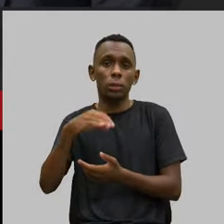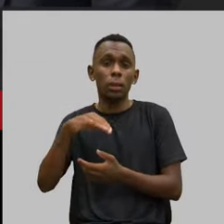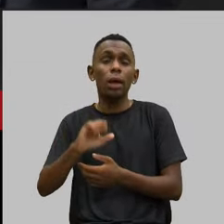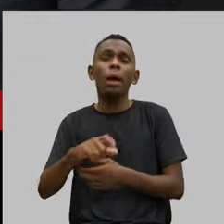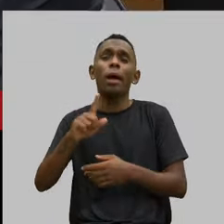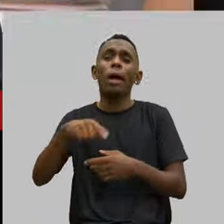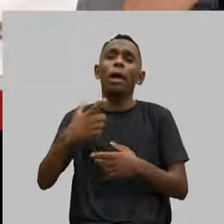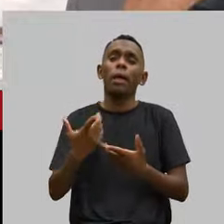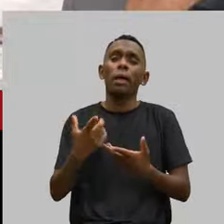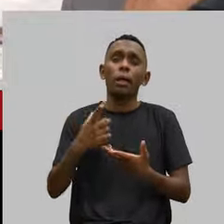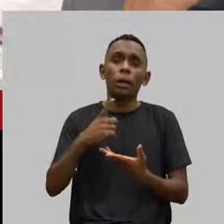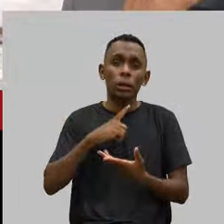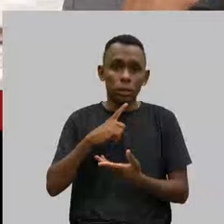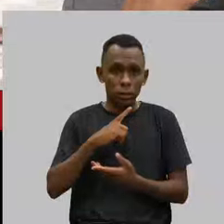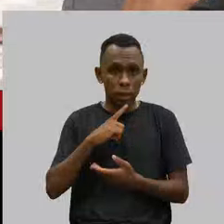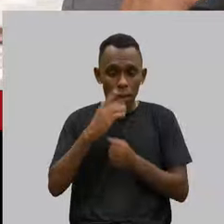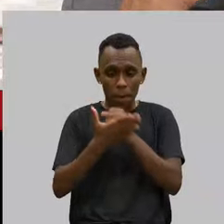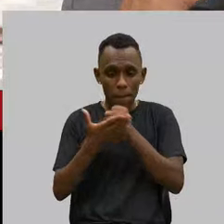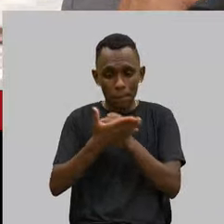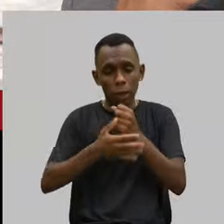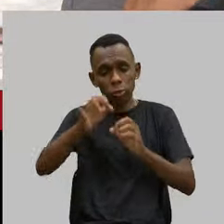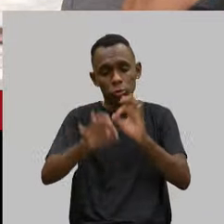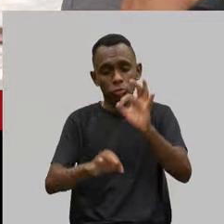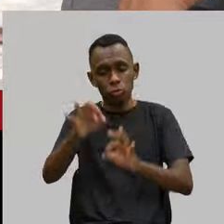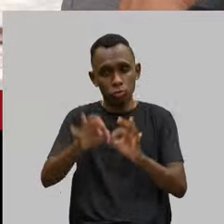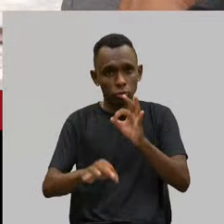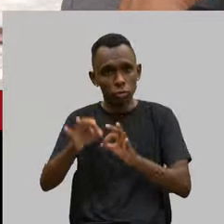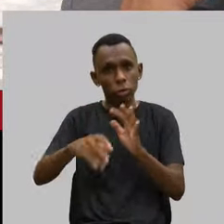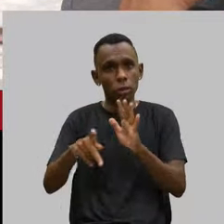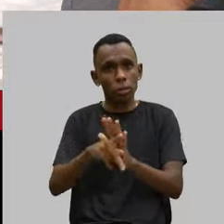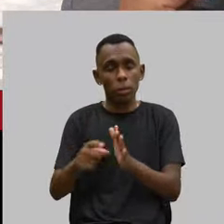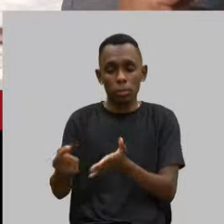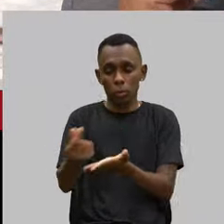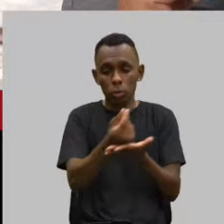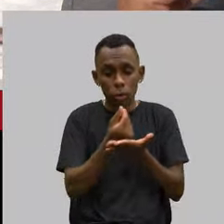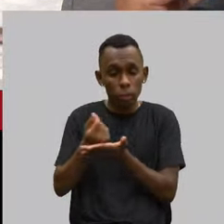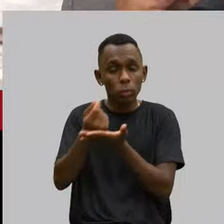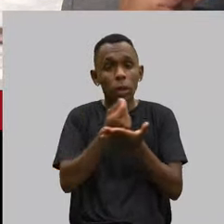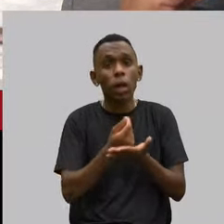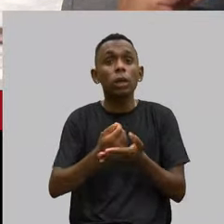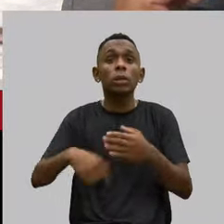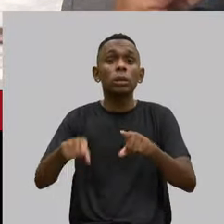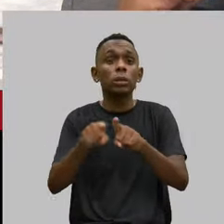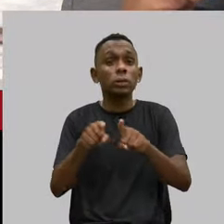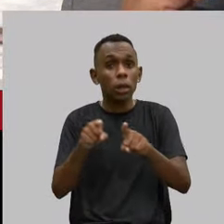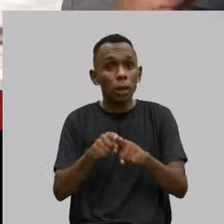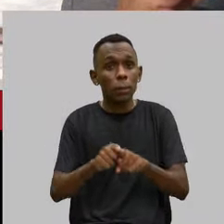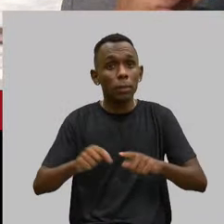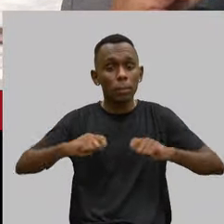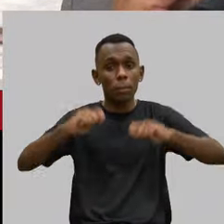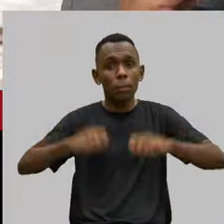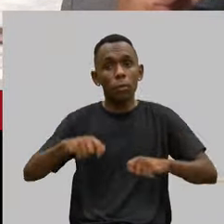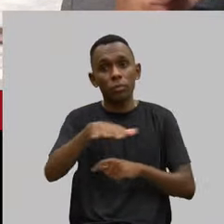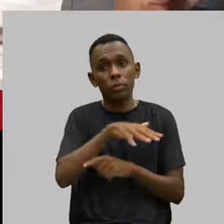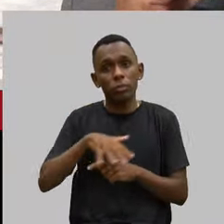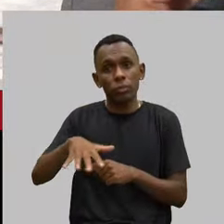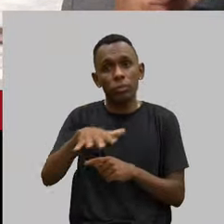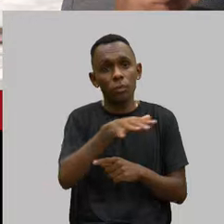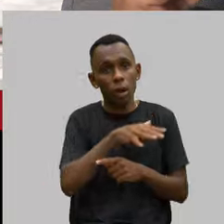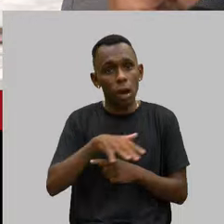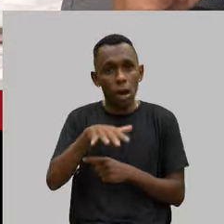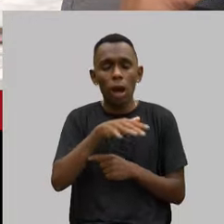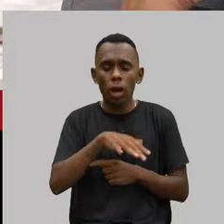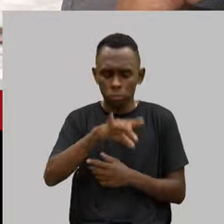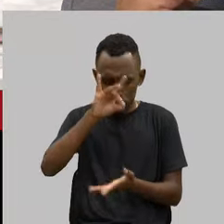traga no seu bojo a justiça tributária queremos que ele Gere um ambiente de de negócios